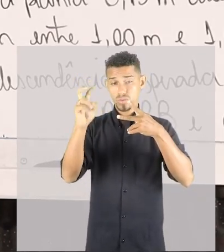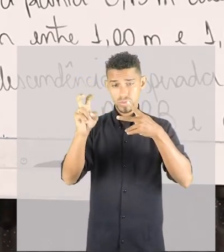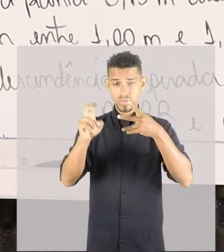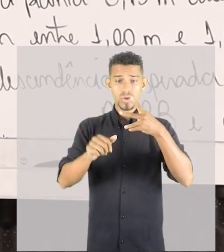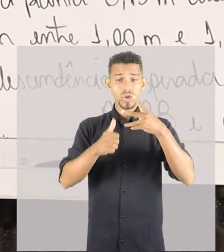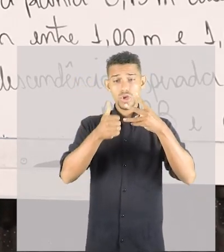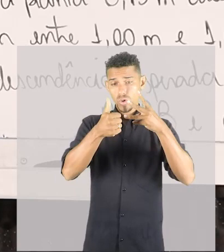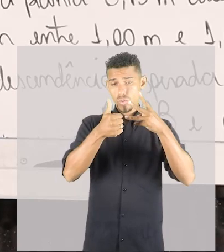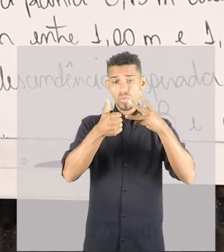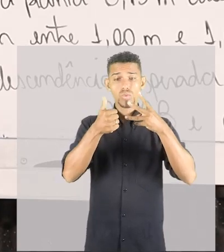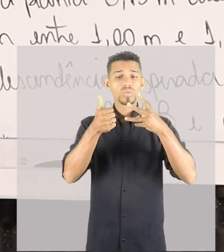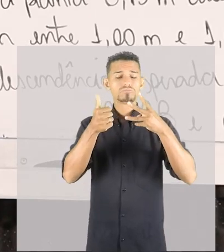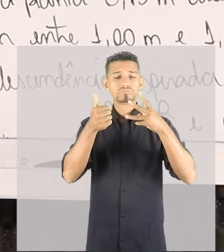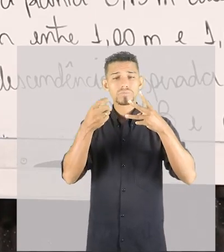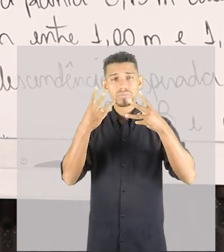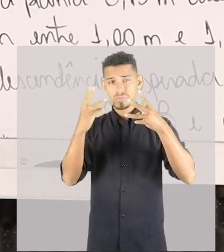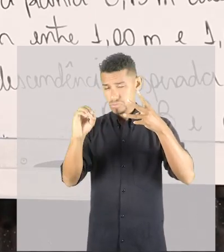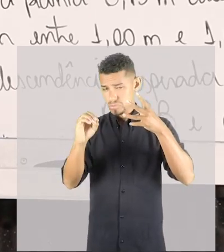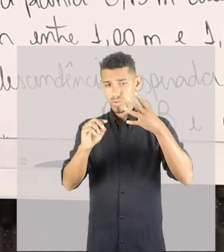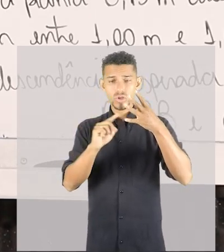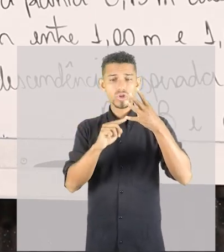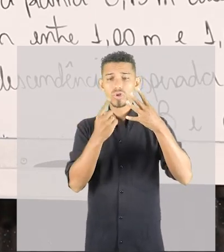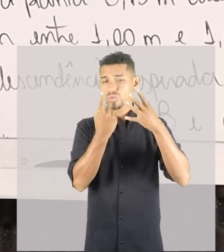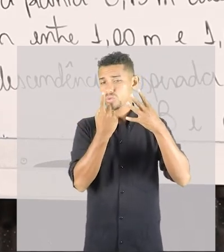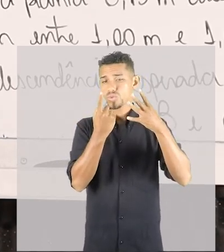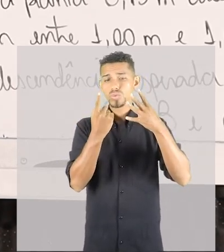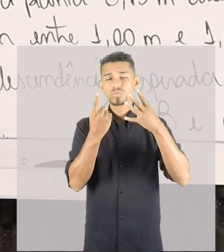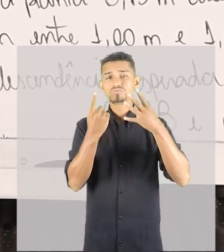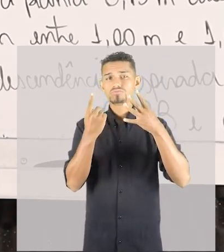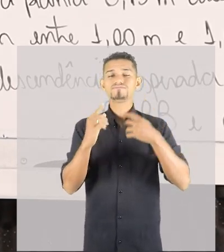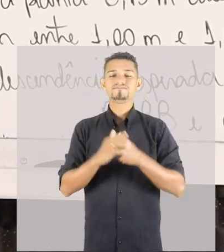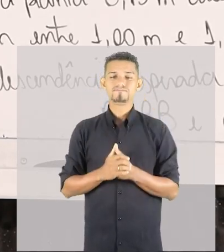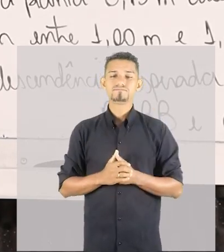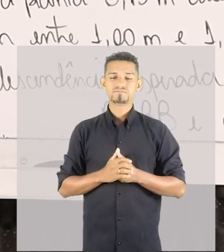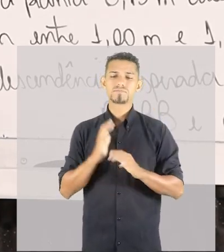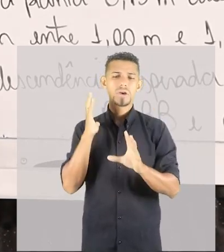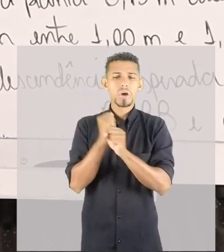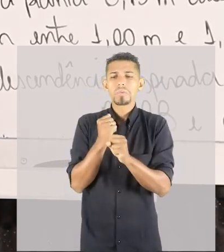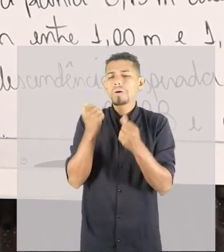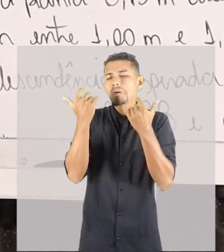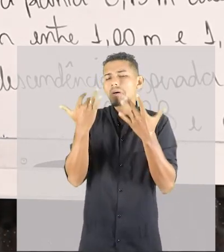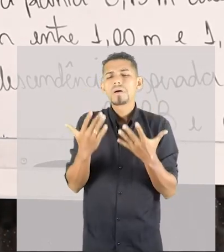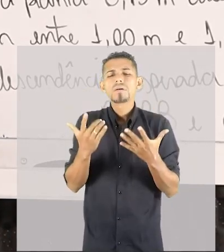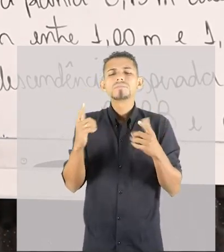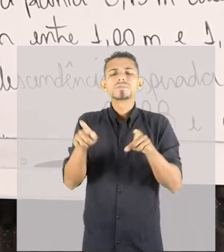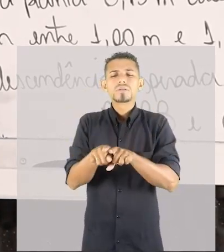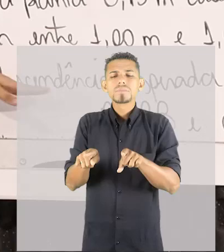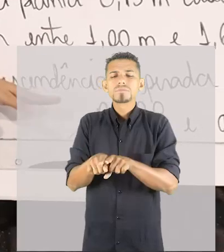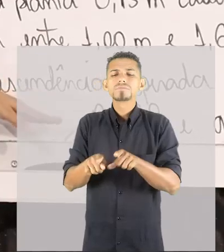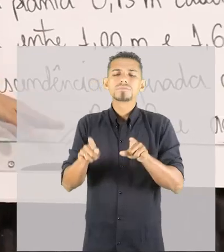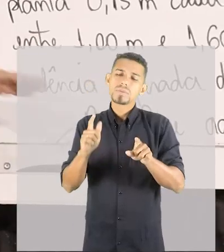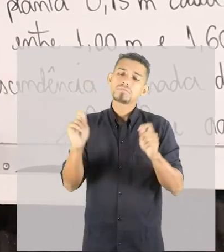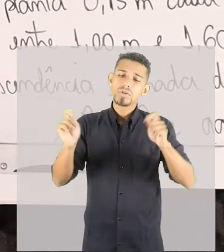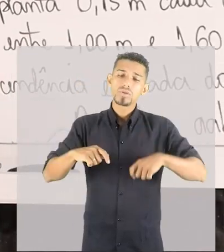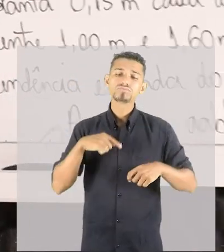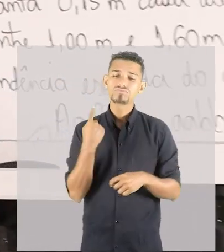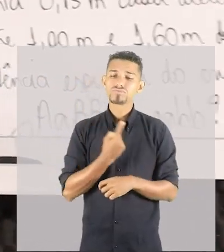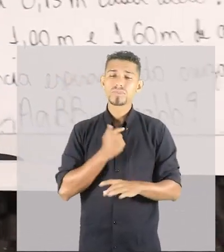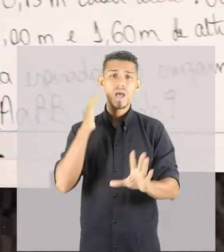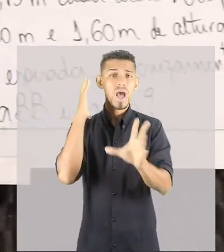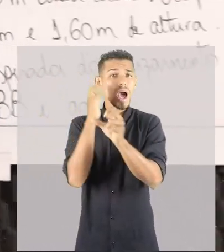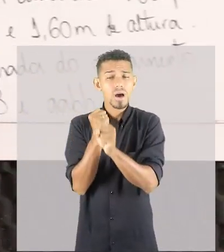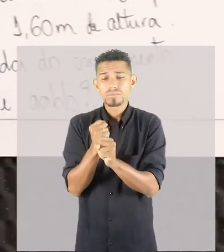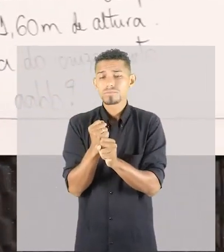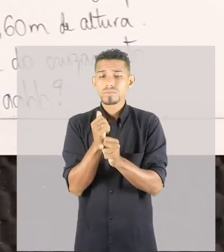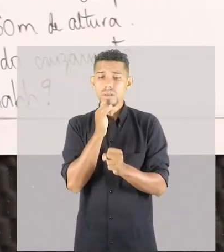distribuído, assim como a questão pedia pra gente, tá? Só que o que também ela coloca? Ela coloca que a gente faça um cálculo,